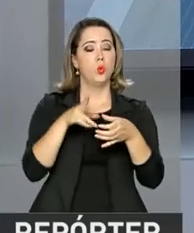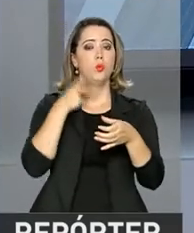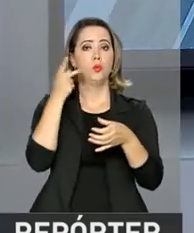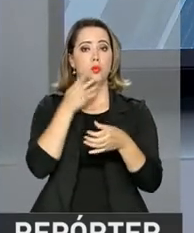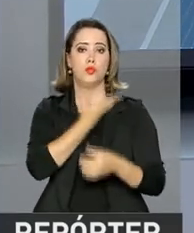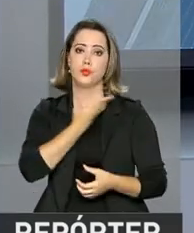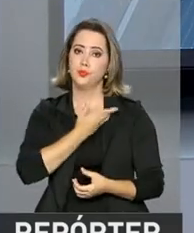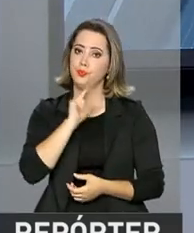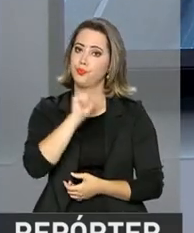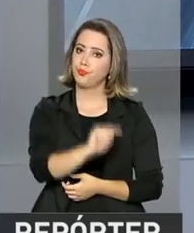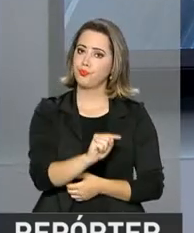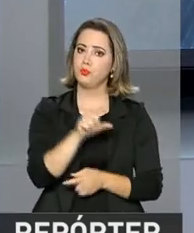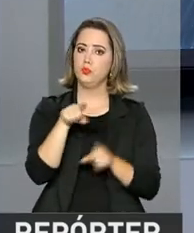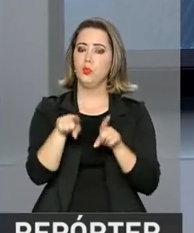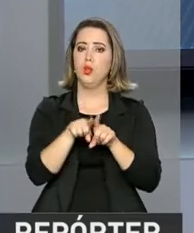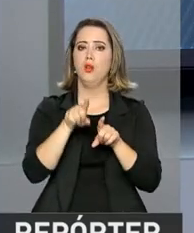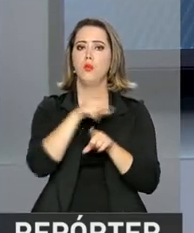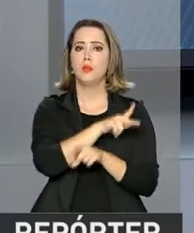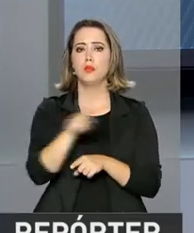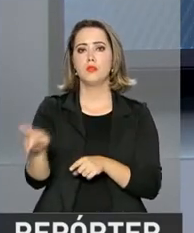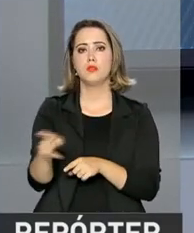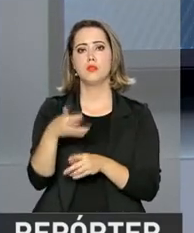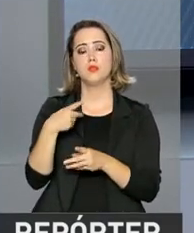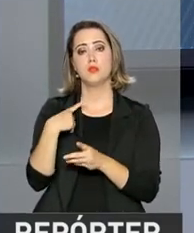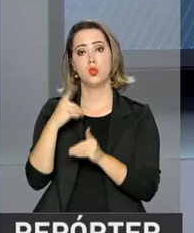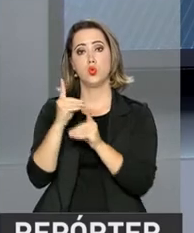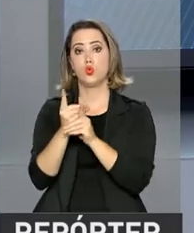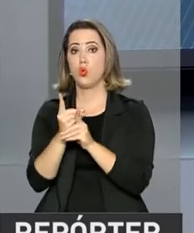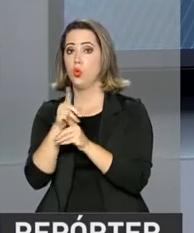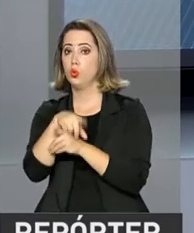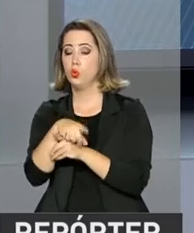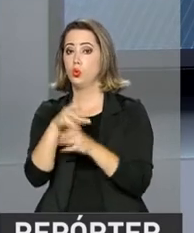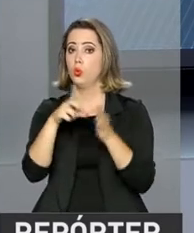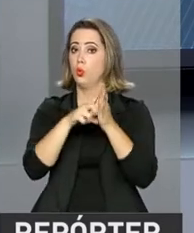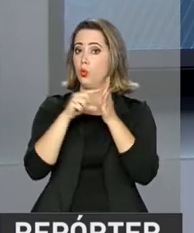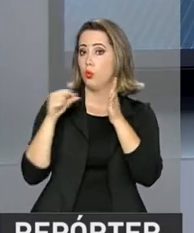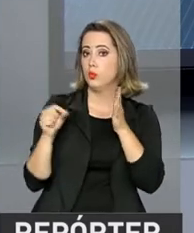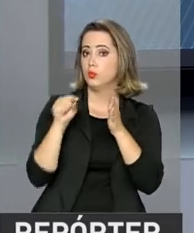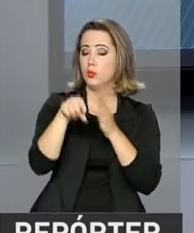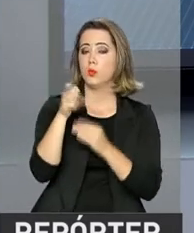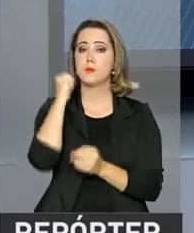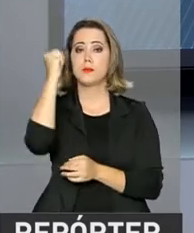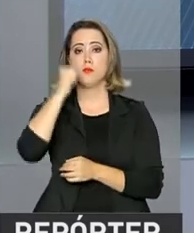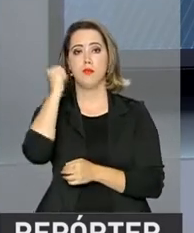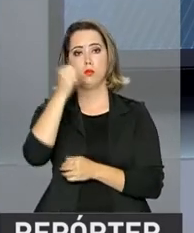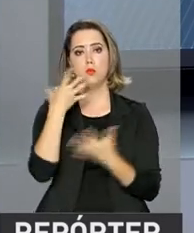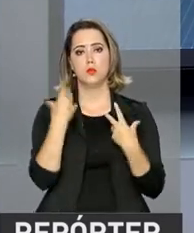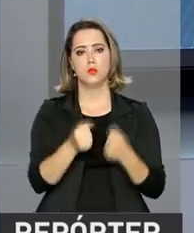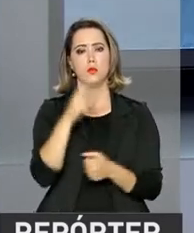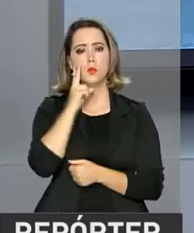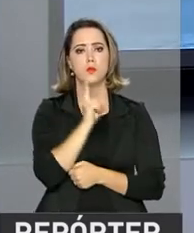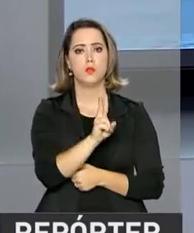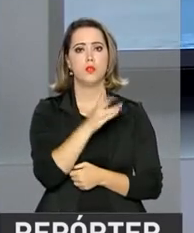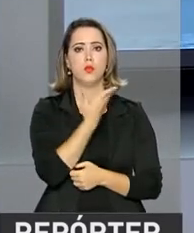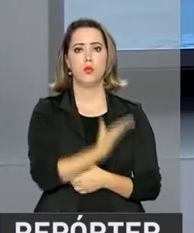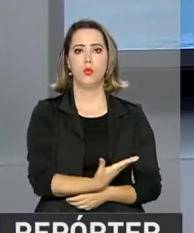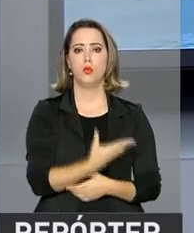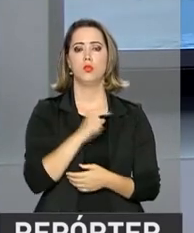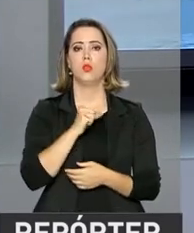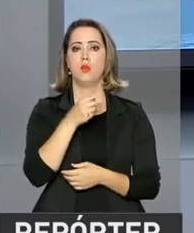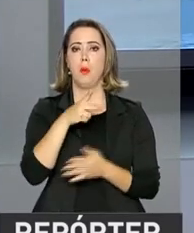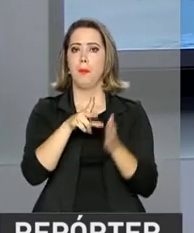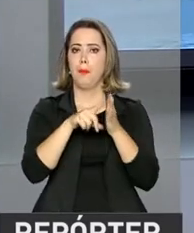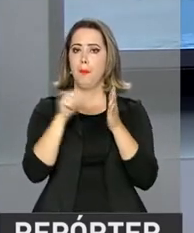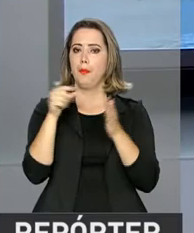da alvorada o presidente michel temer recebeu senadores no palácio do planalto nós vamos então ao vivo ao palácio do planalto onde está o